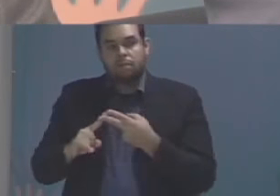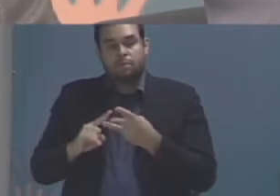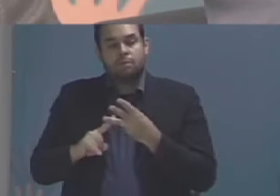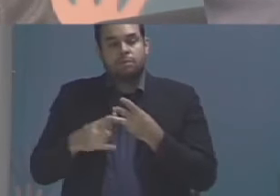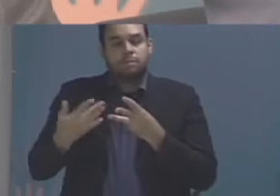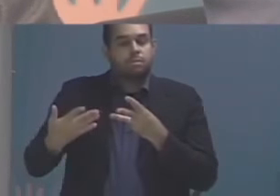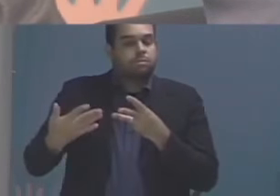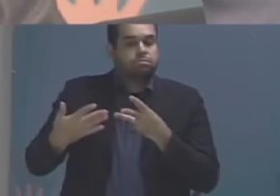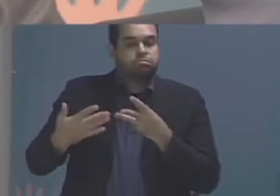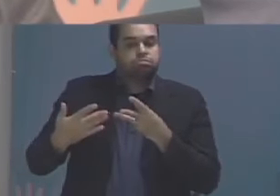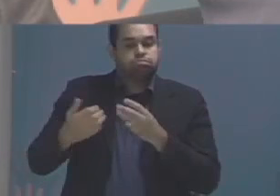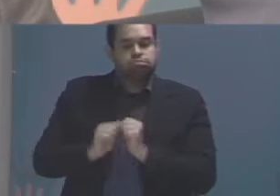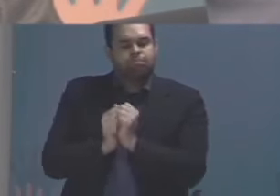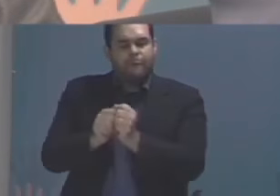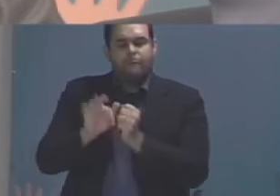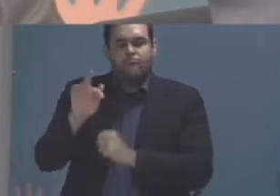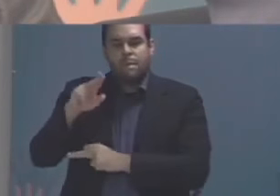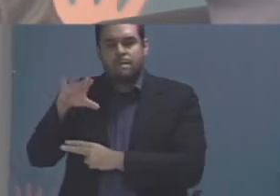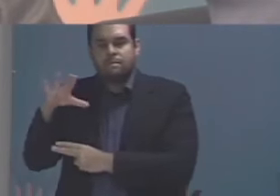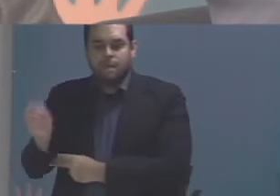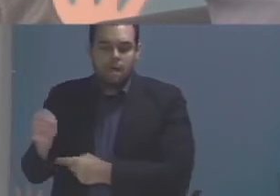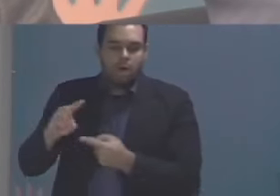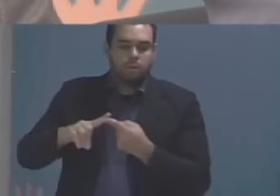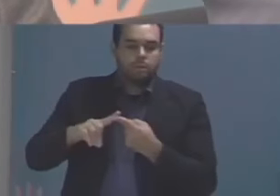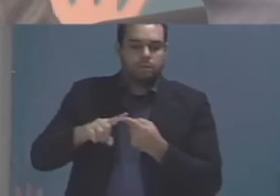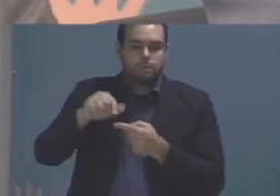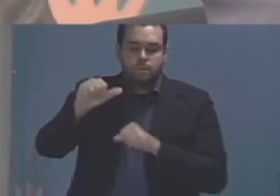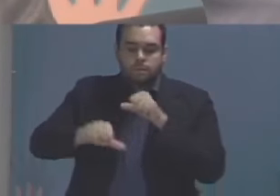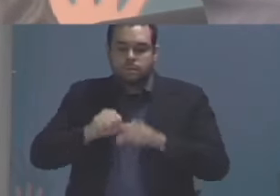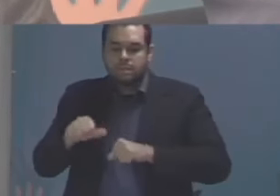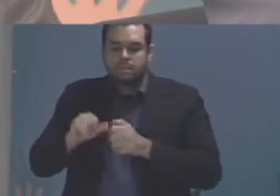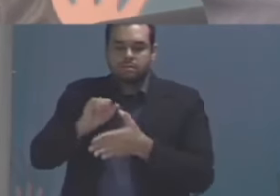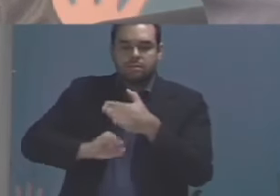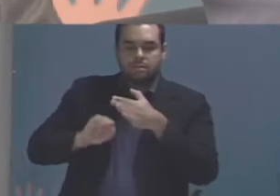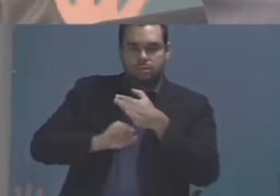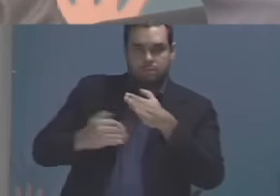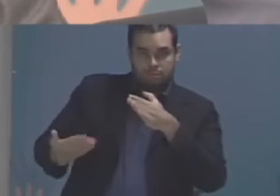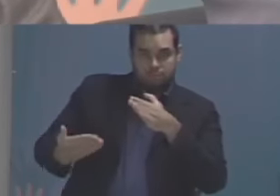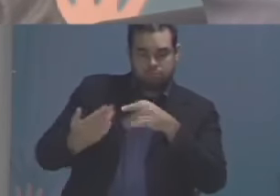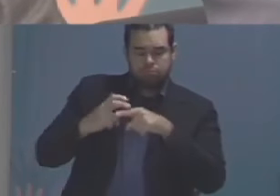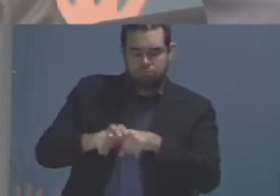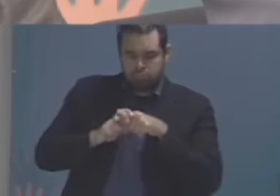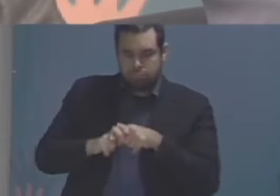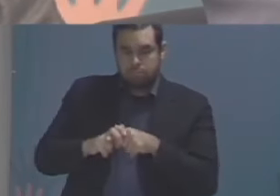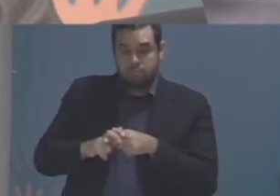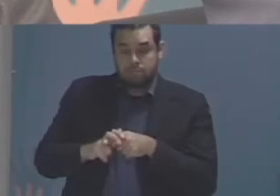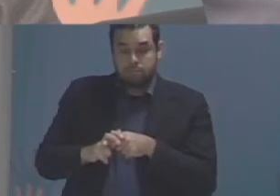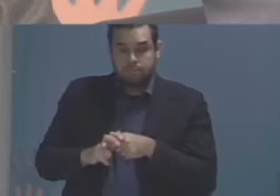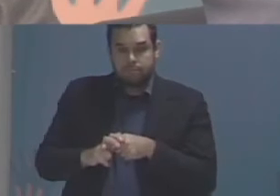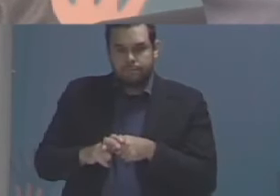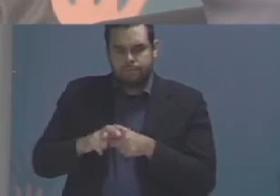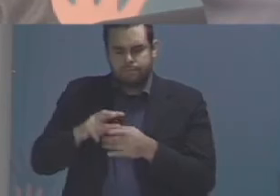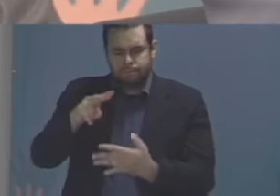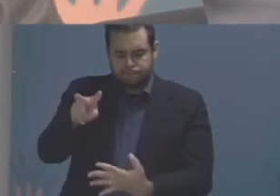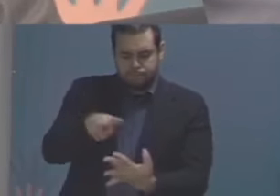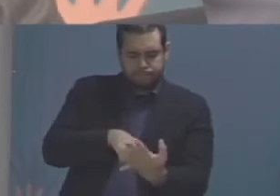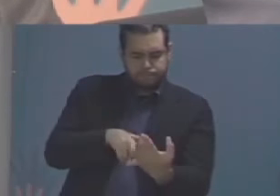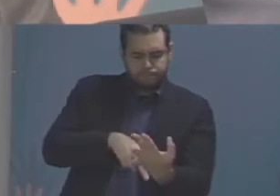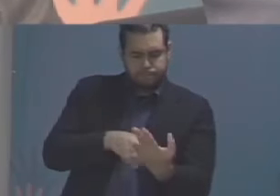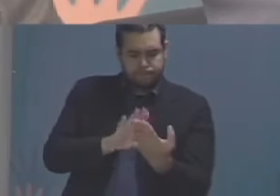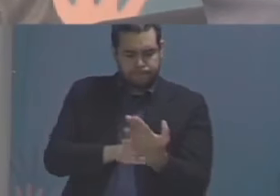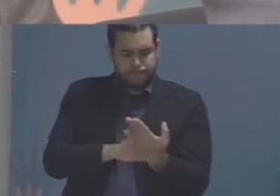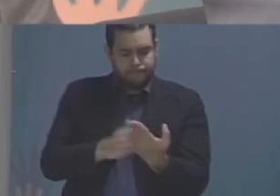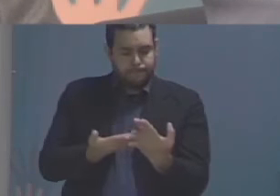a refundação, o fortalecimento dessas entidades. Então, quando eu li as